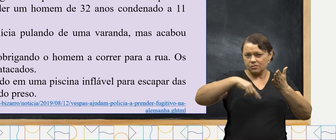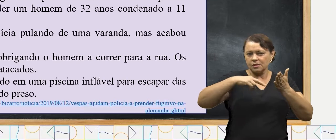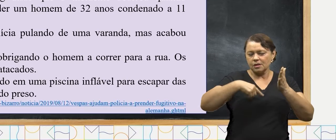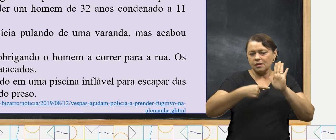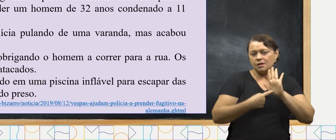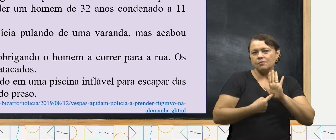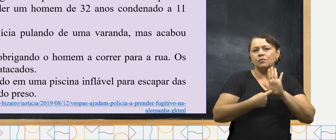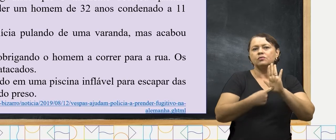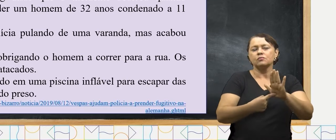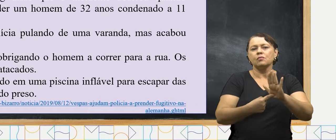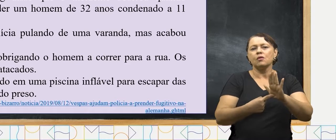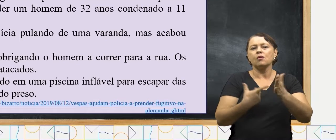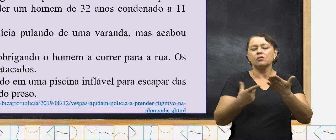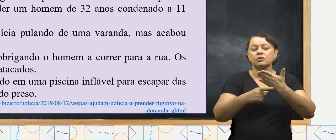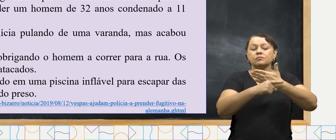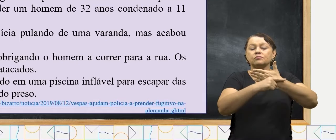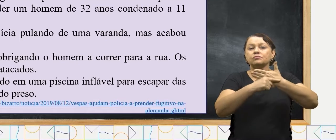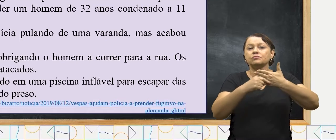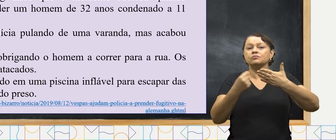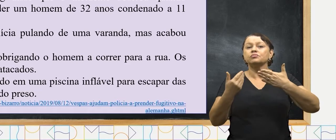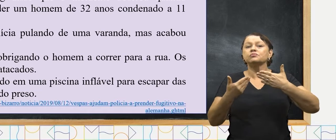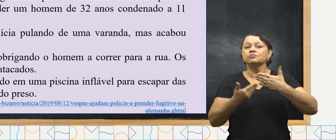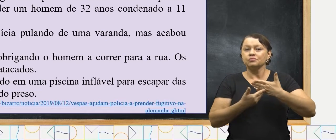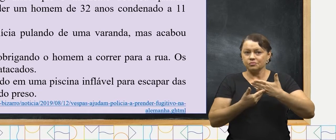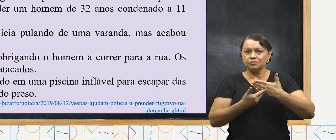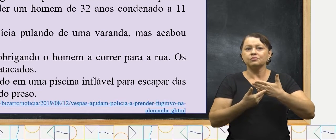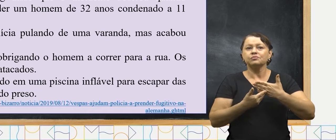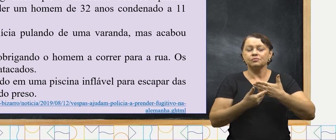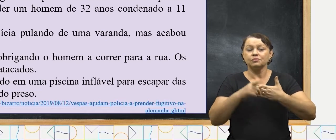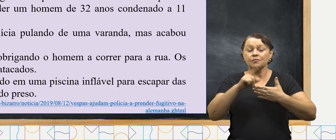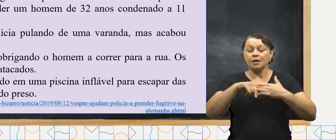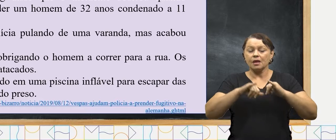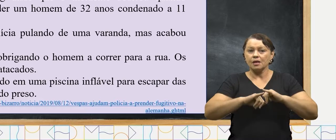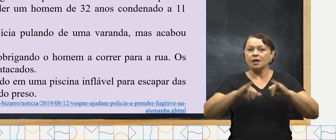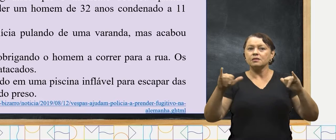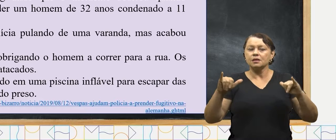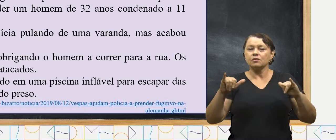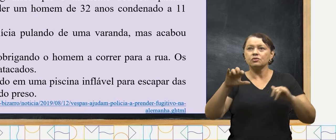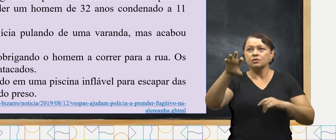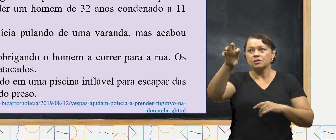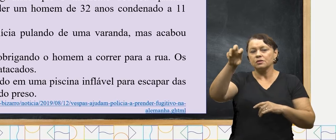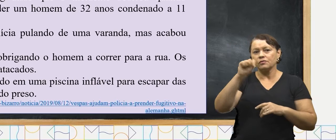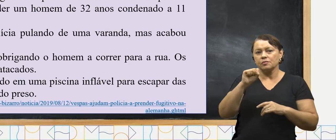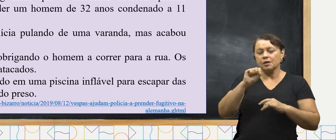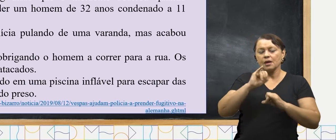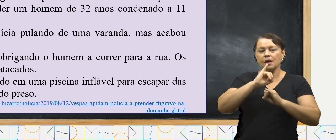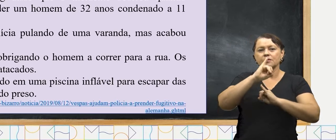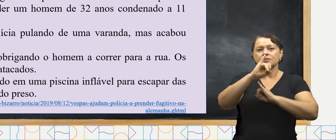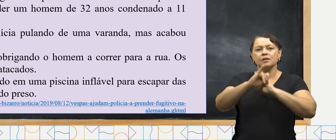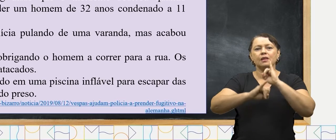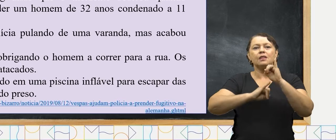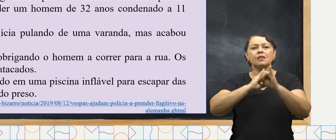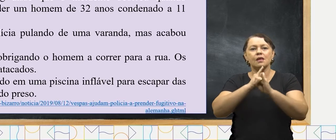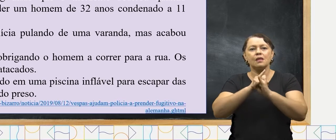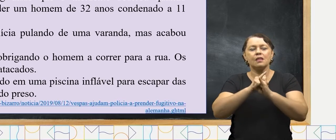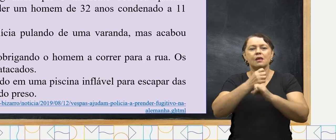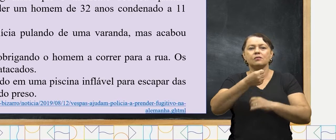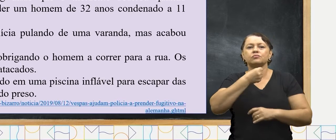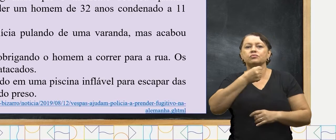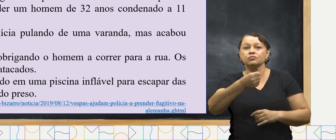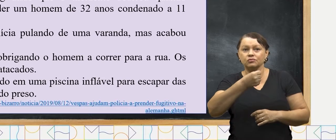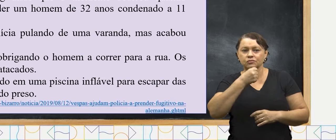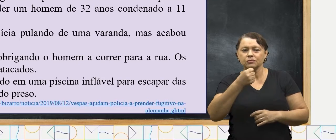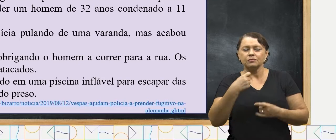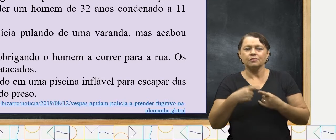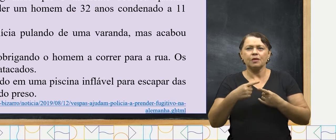mostra a fonte deste texto. Esta notícia foi tirada de um site jornalístico. Antes da chegada